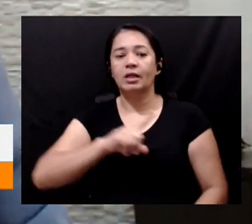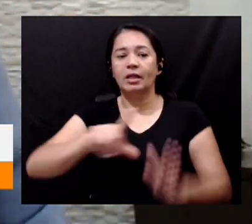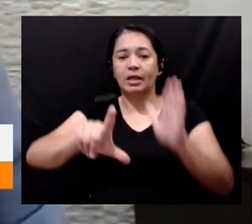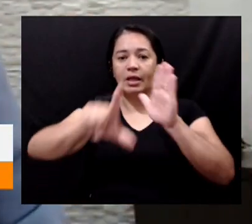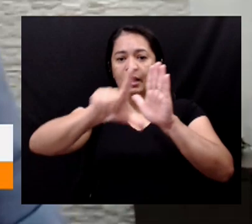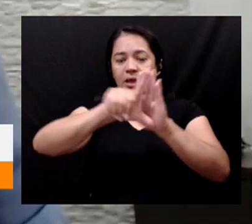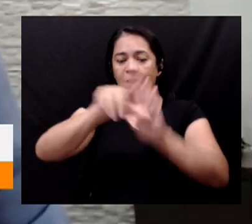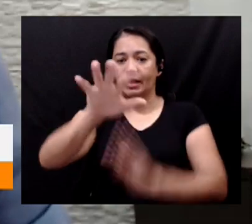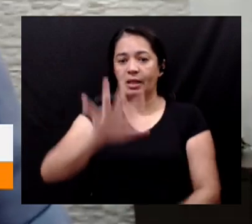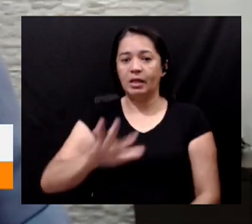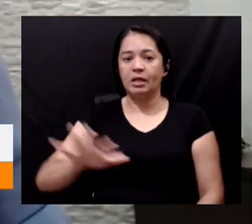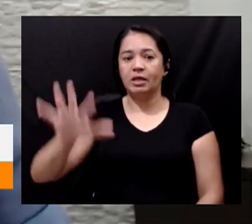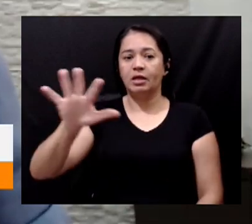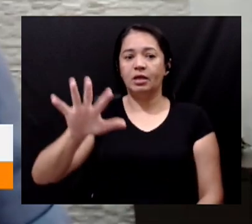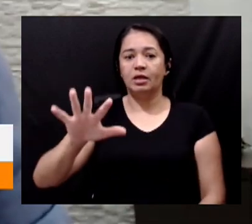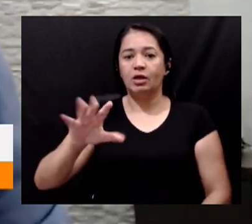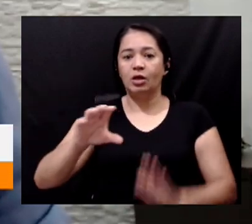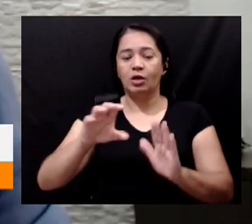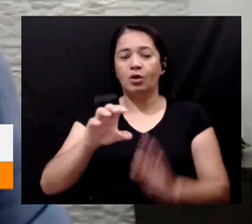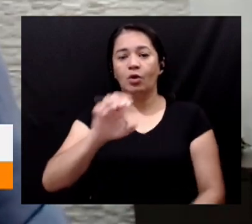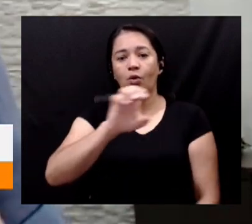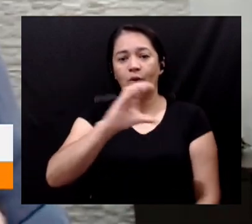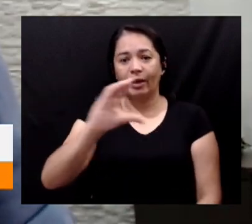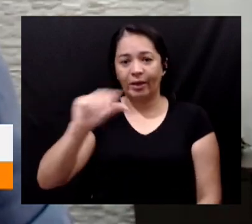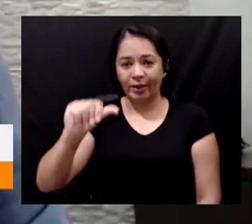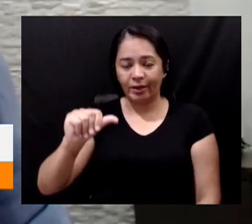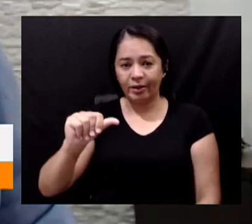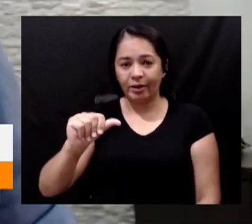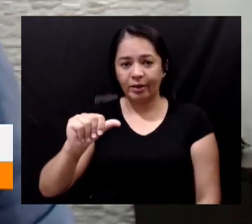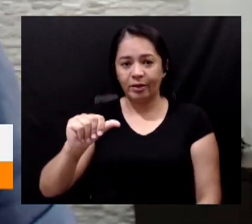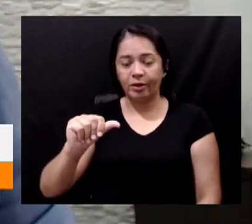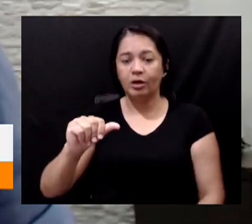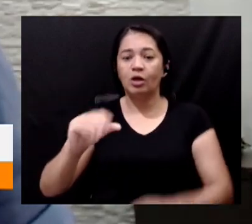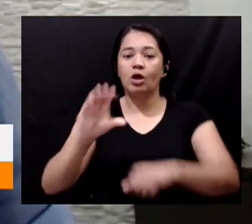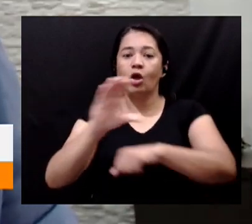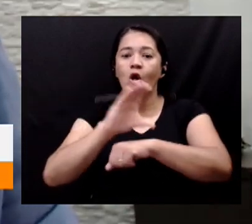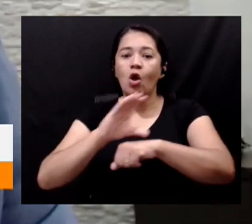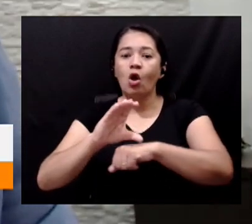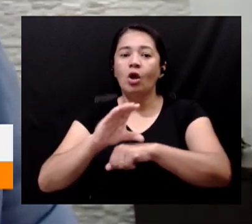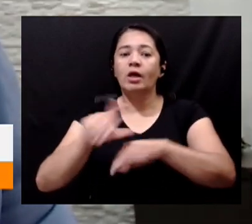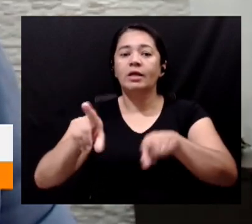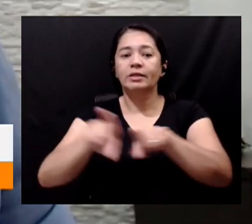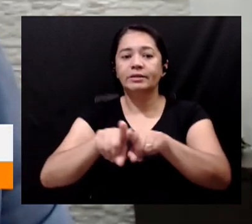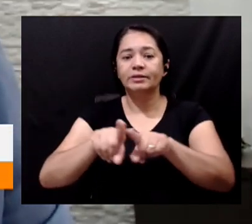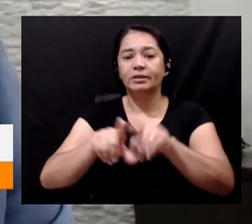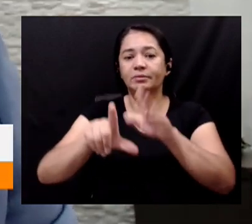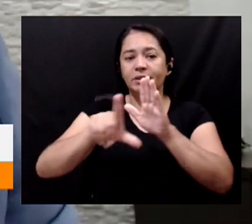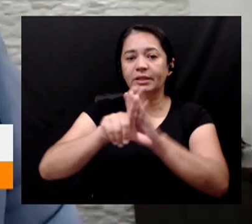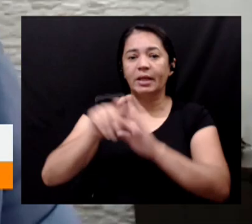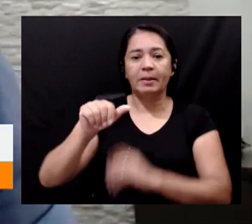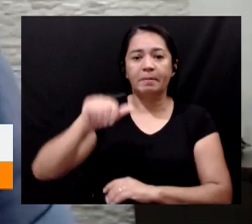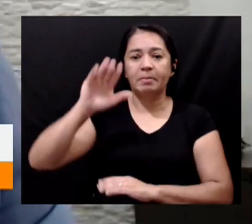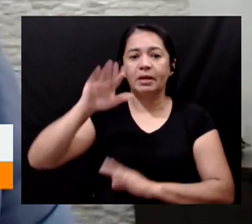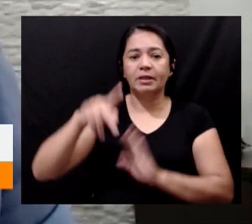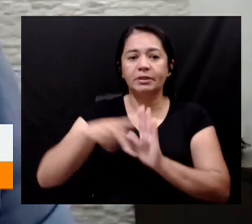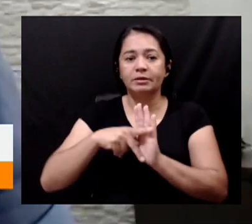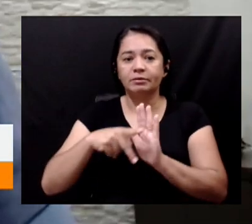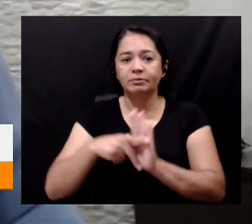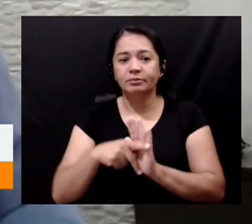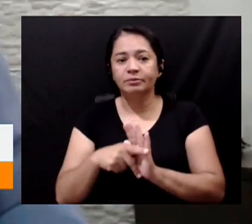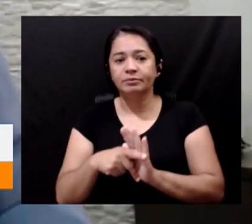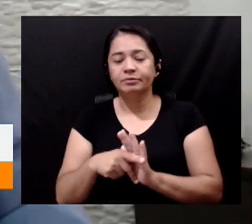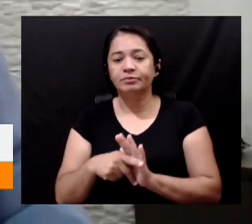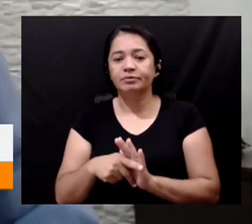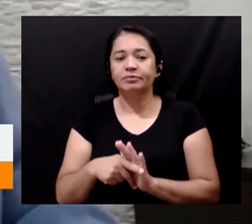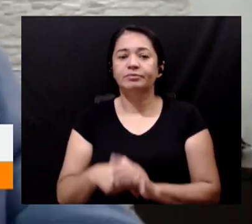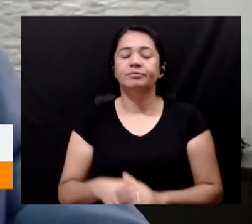o Estatuto da Criança e Adolescente, o Código Penal, até mesmo leis mais específicas, no caso que tratam da internet, como até o Marco Civil da Internet, por